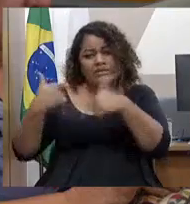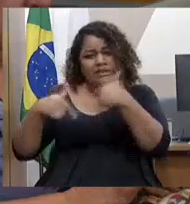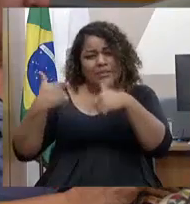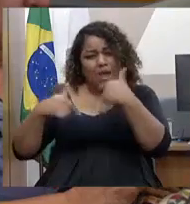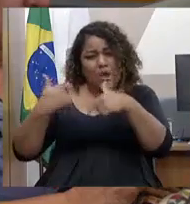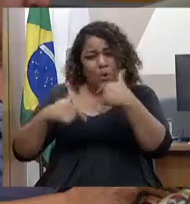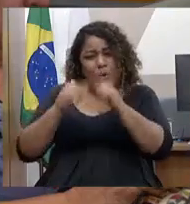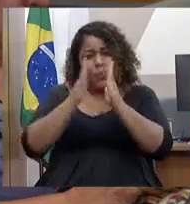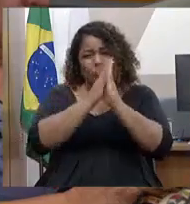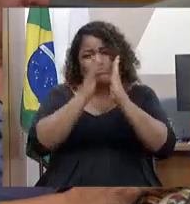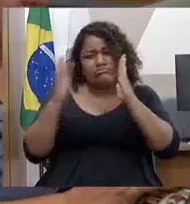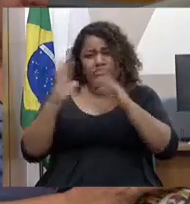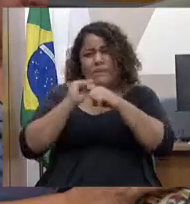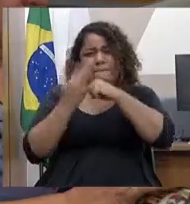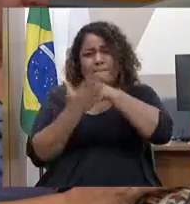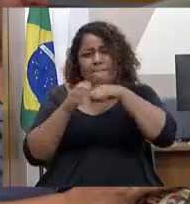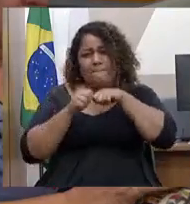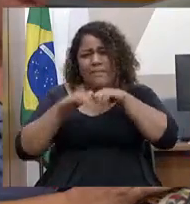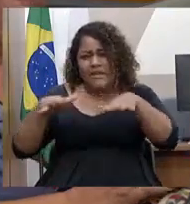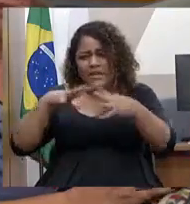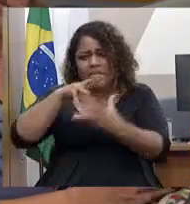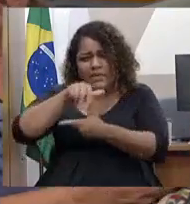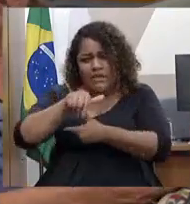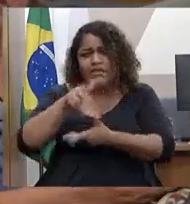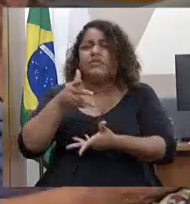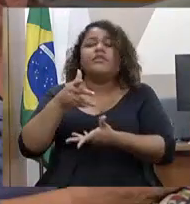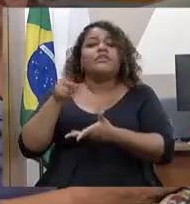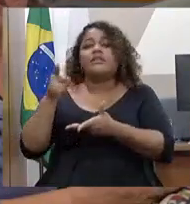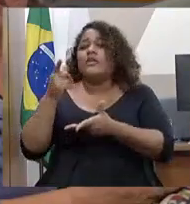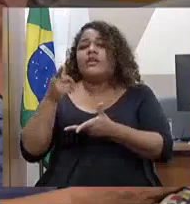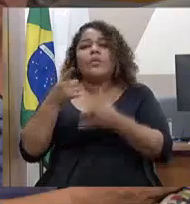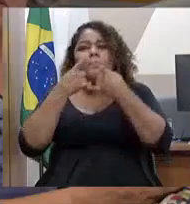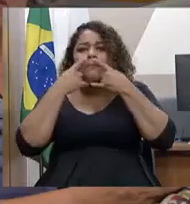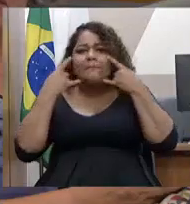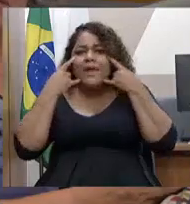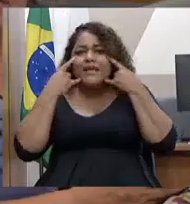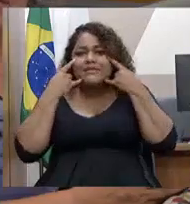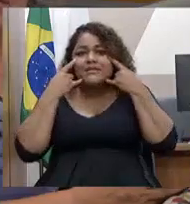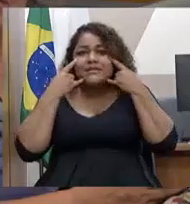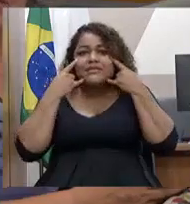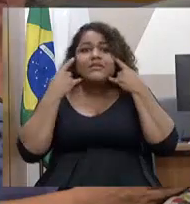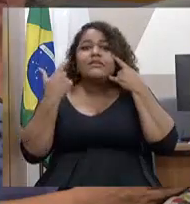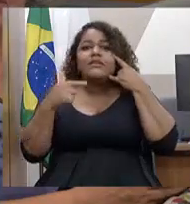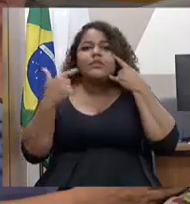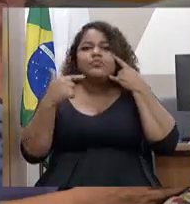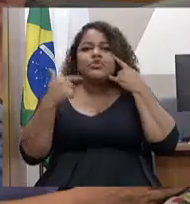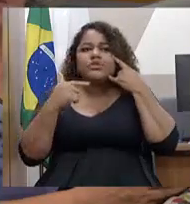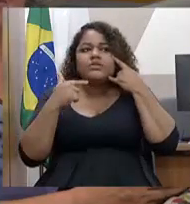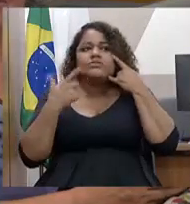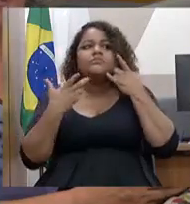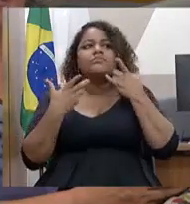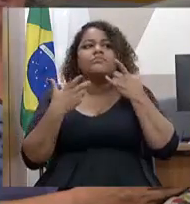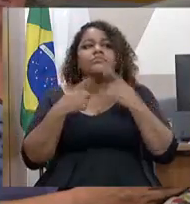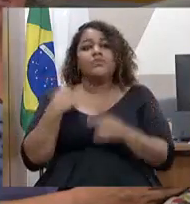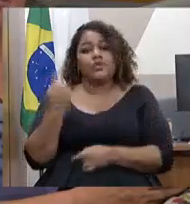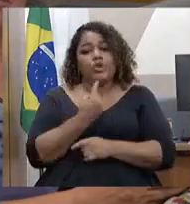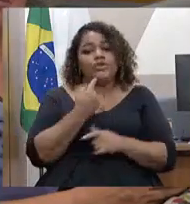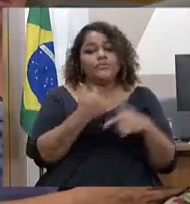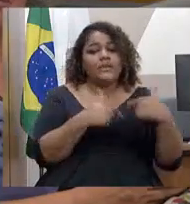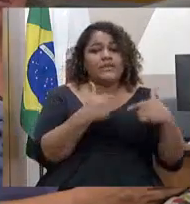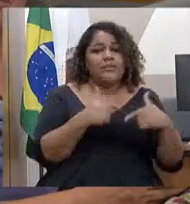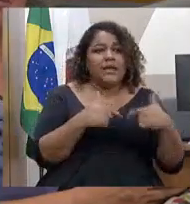descansamos E muitas das vezes trabalhamos sem máscaras né às vezes Tinha máscara para fazer política mas não tinha máscara para nós trabalhar no posto